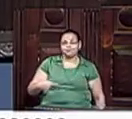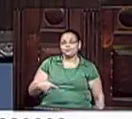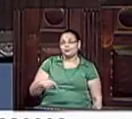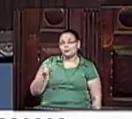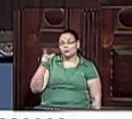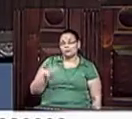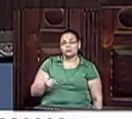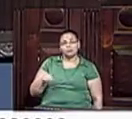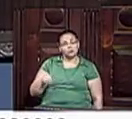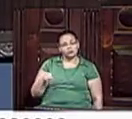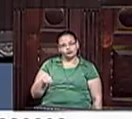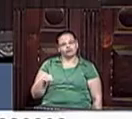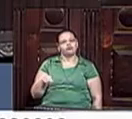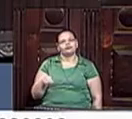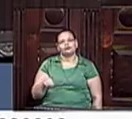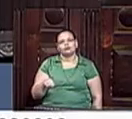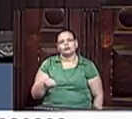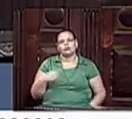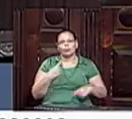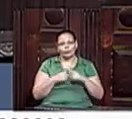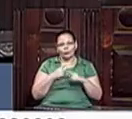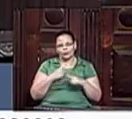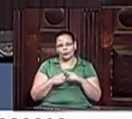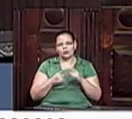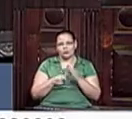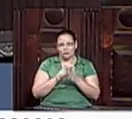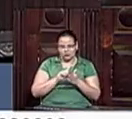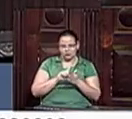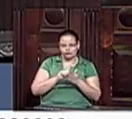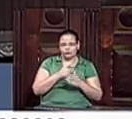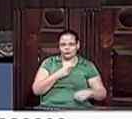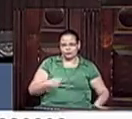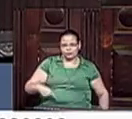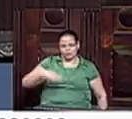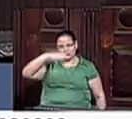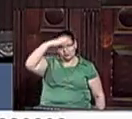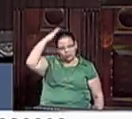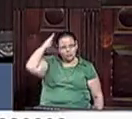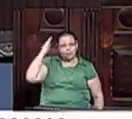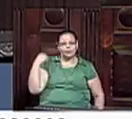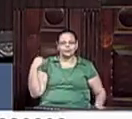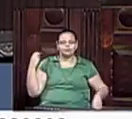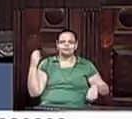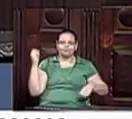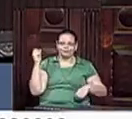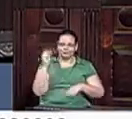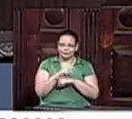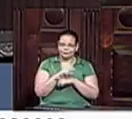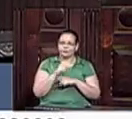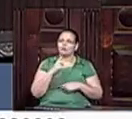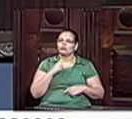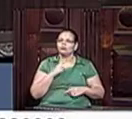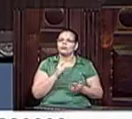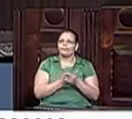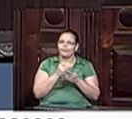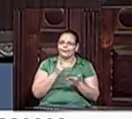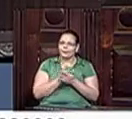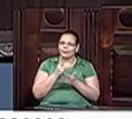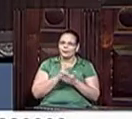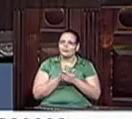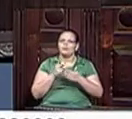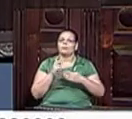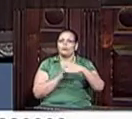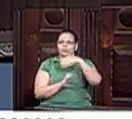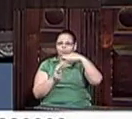da República. Porque antes do Temer assumir, já tinham as mesmas